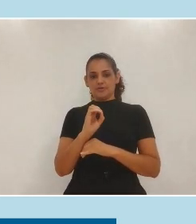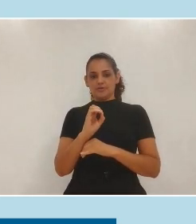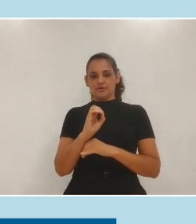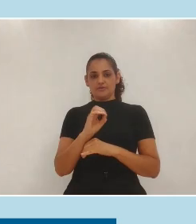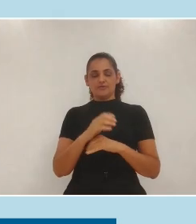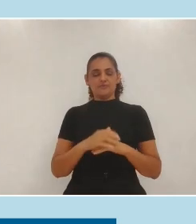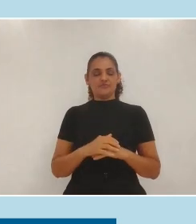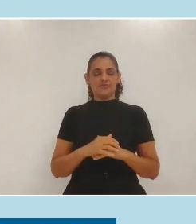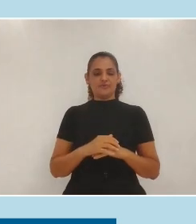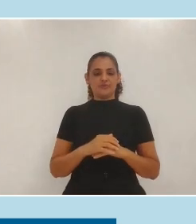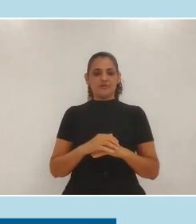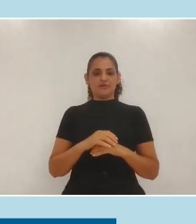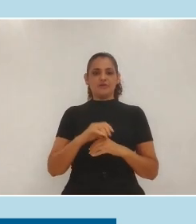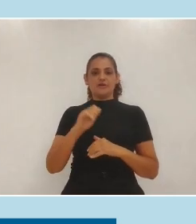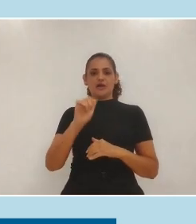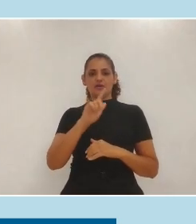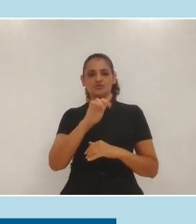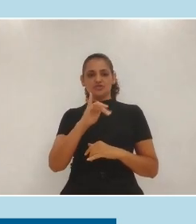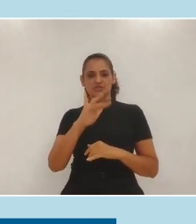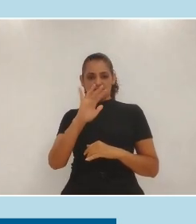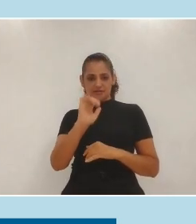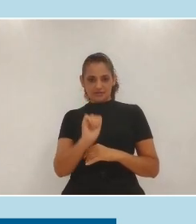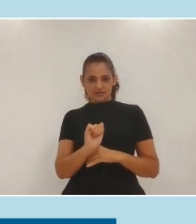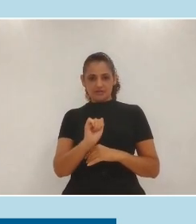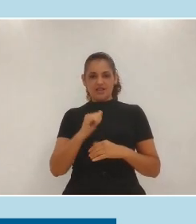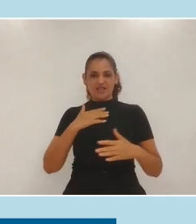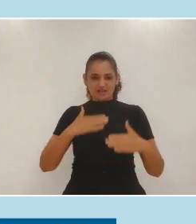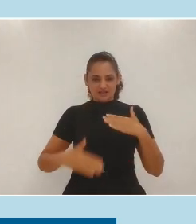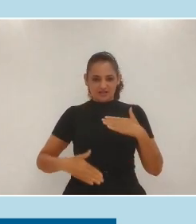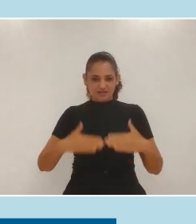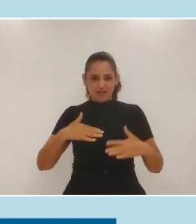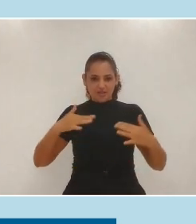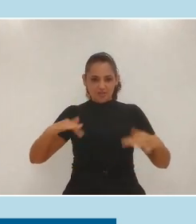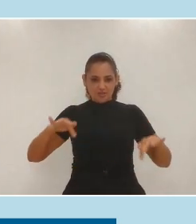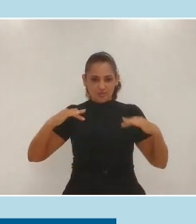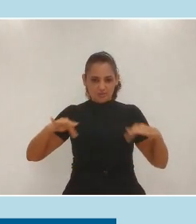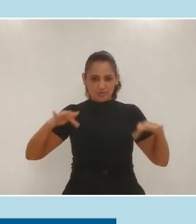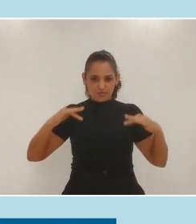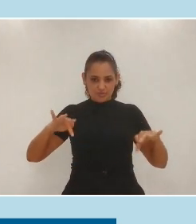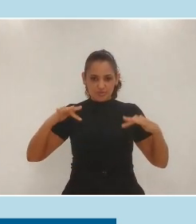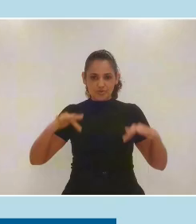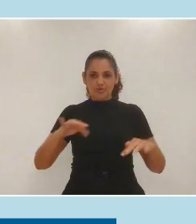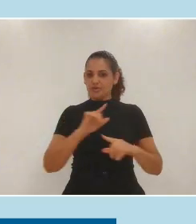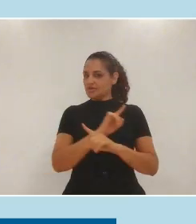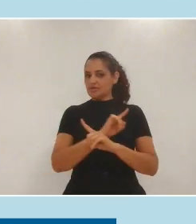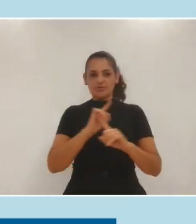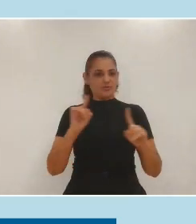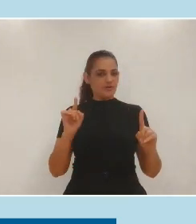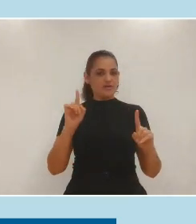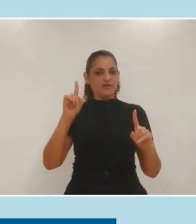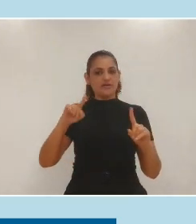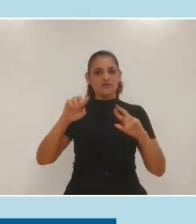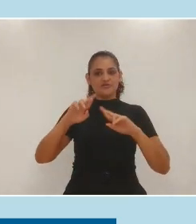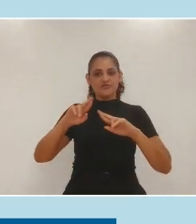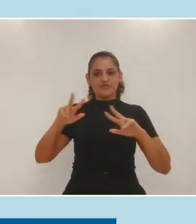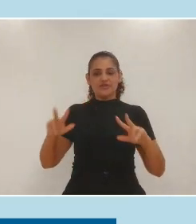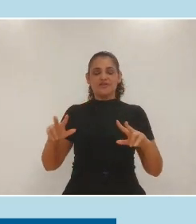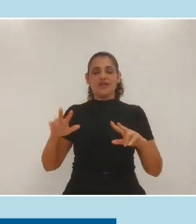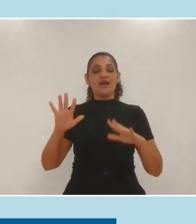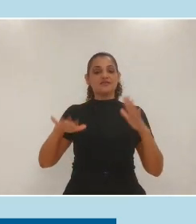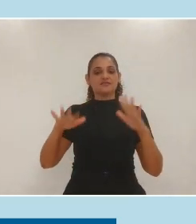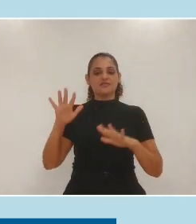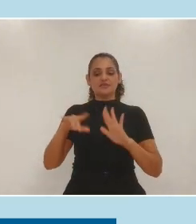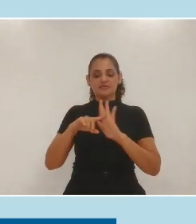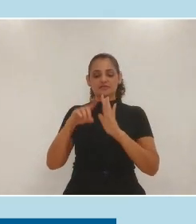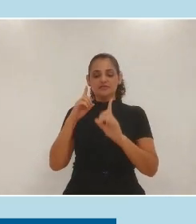que o autismo ele gera devido a um estímulo externo. Então, quando você é estimulada porque uma luz está muito forte ou porque estão